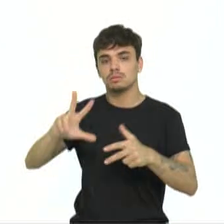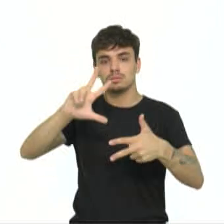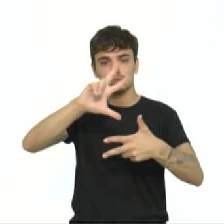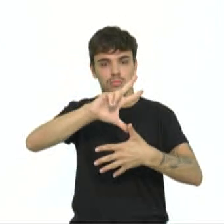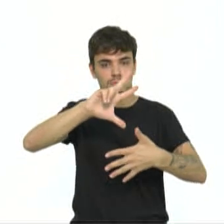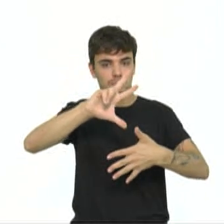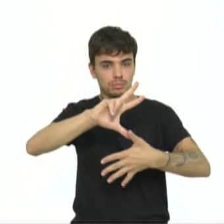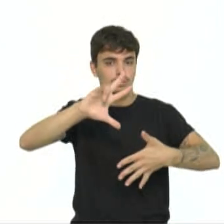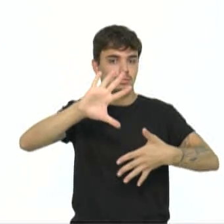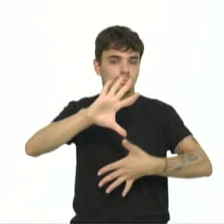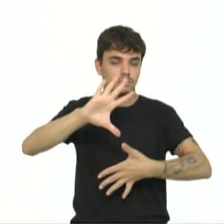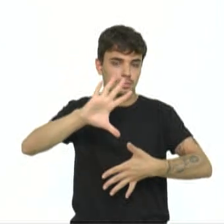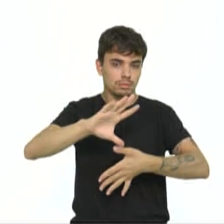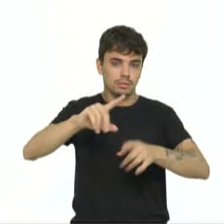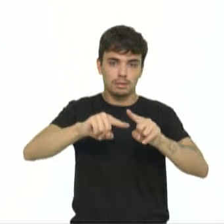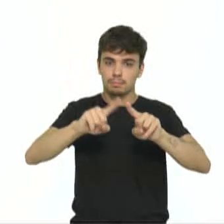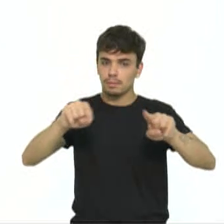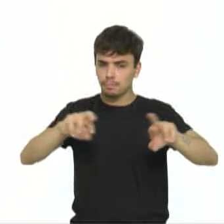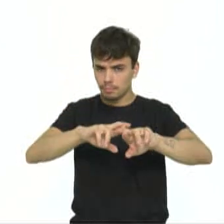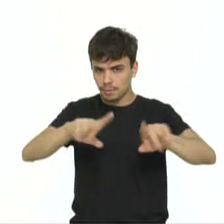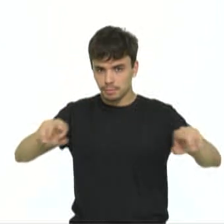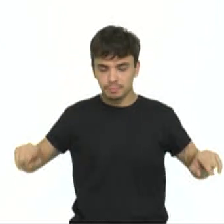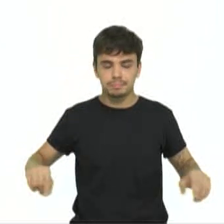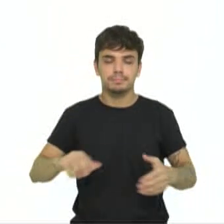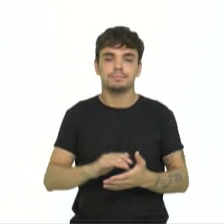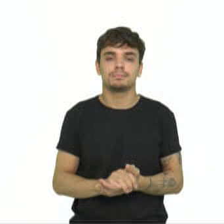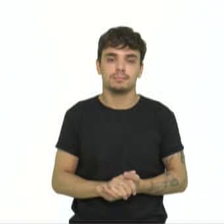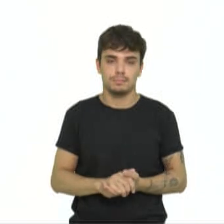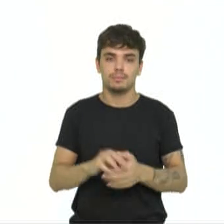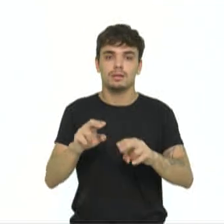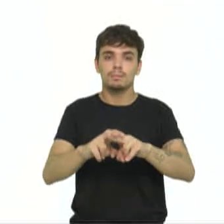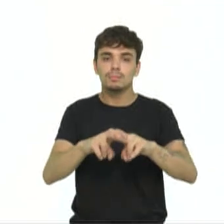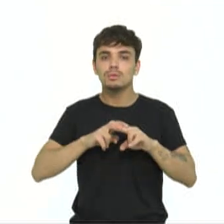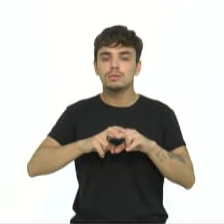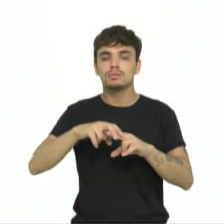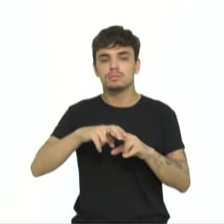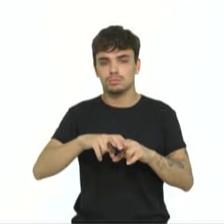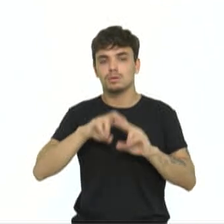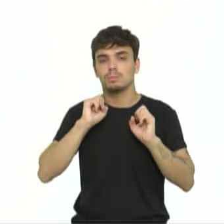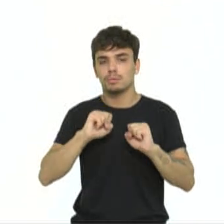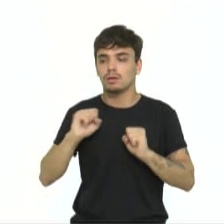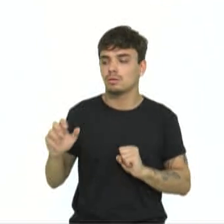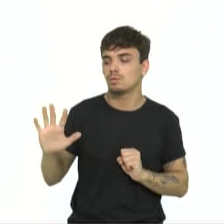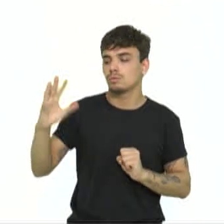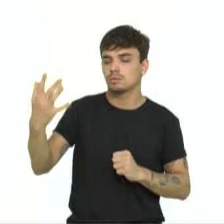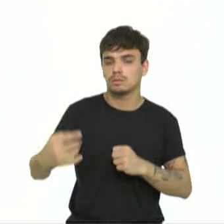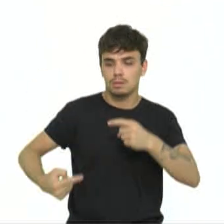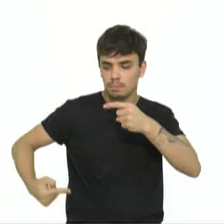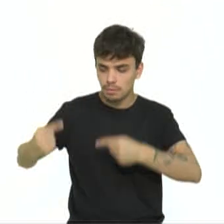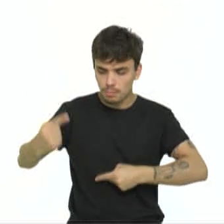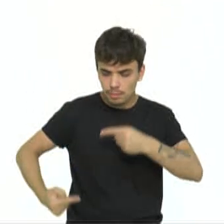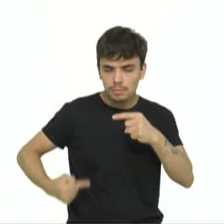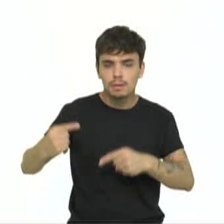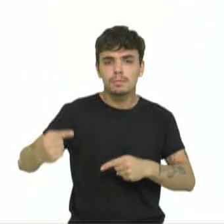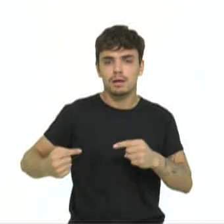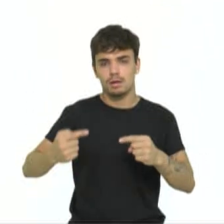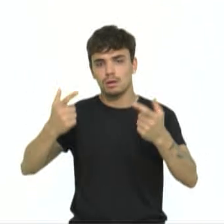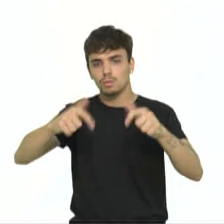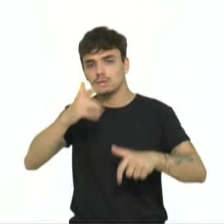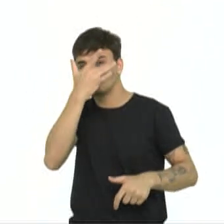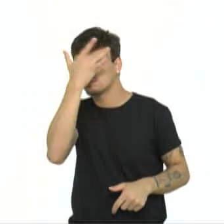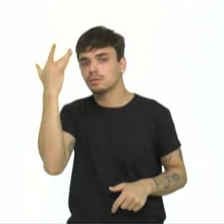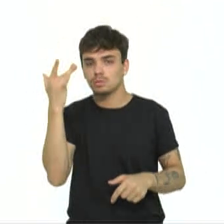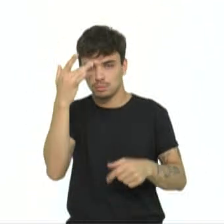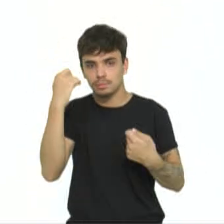afro-latino-americanas e as suas variações. Atualmente, é comum acontecerem batalhas de freestylers, onde os